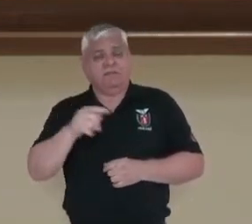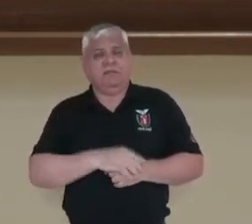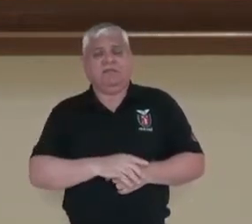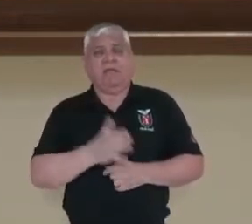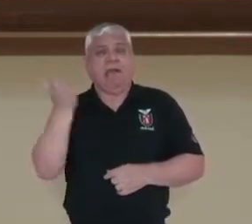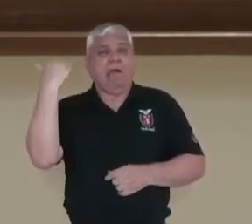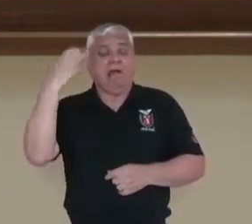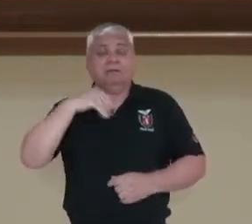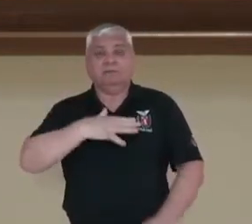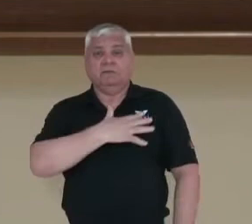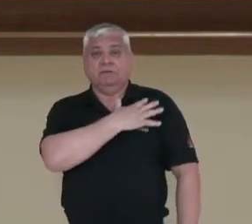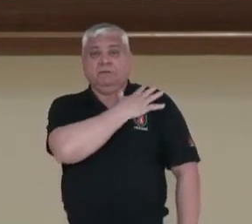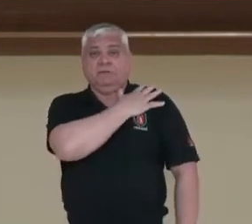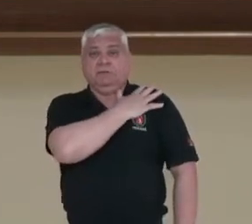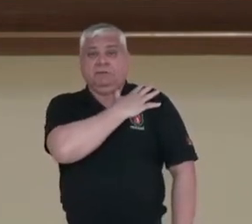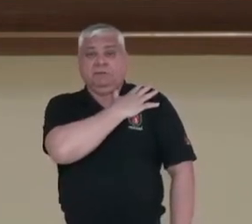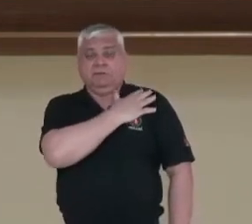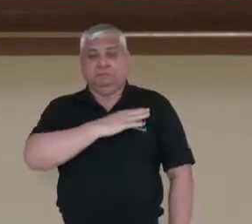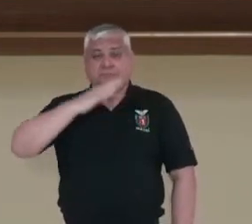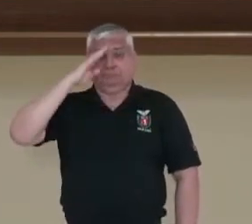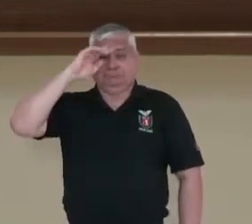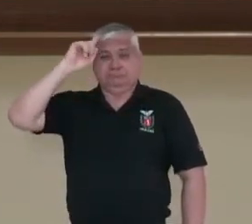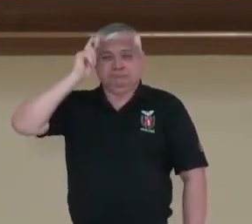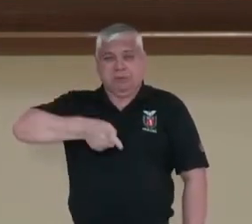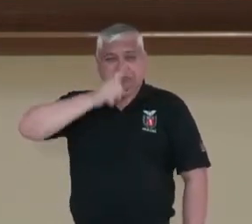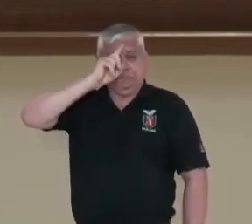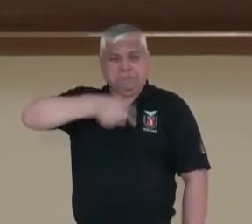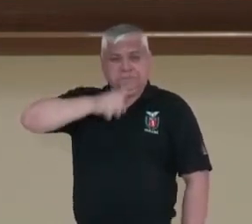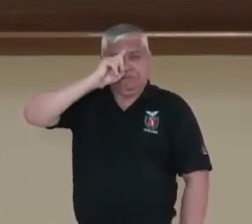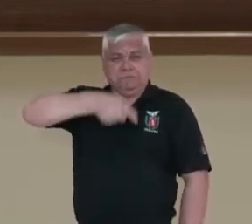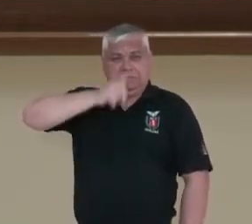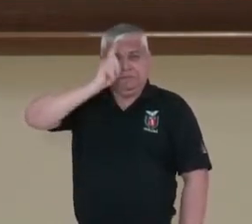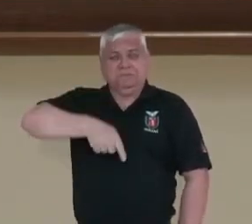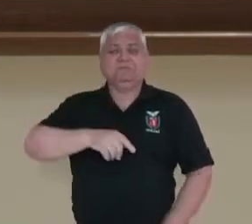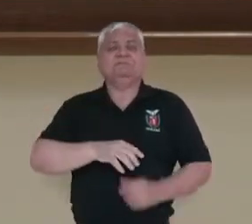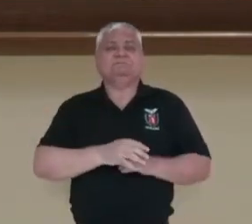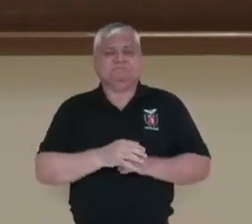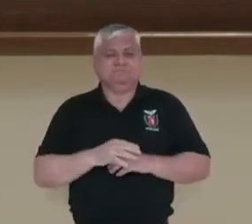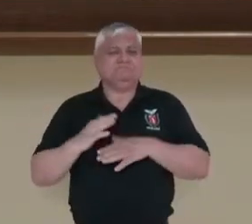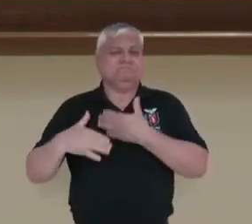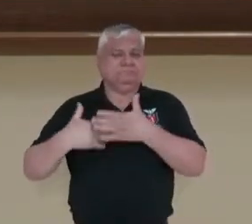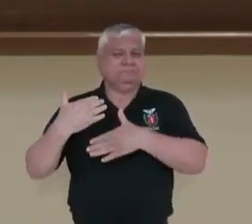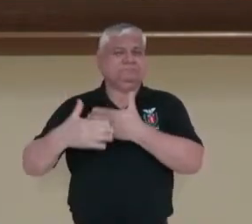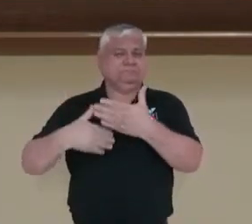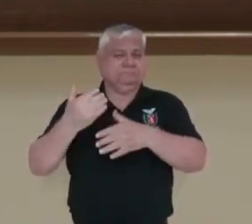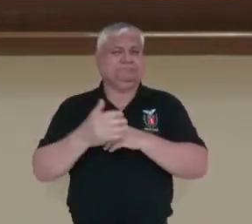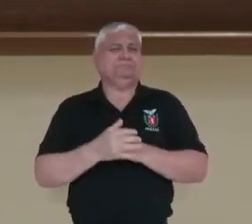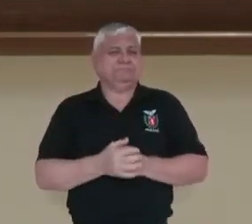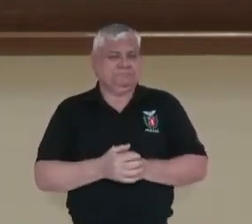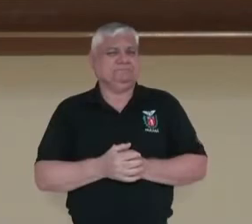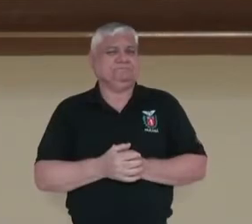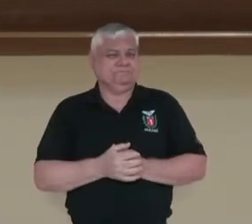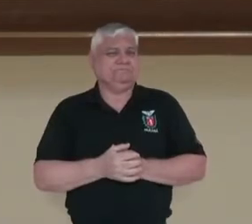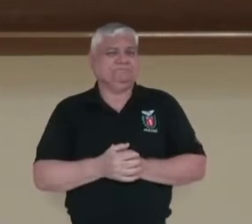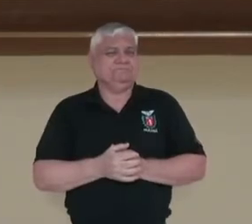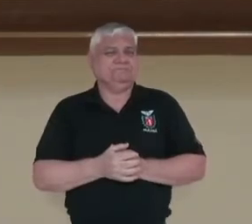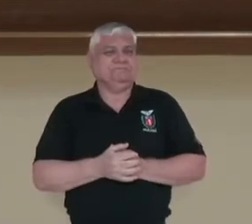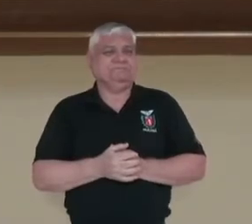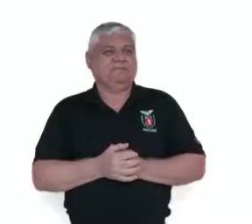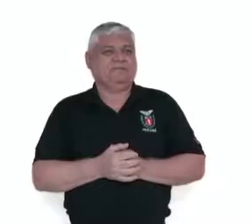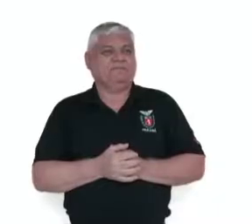por exemplo, né, historicamente falando, e outros processos históricos sociais também que relatam bem essa ideia do